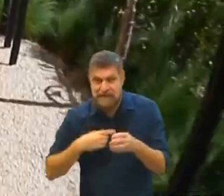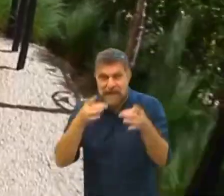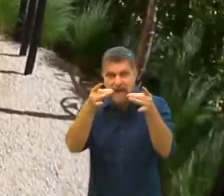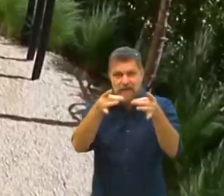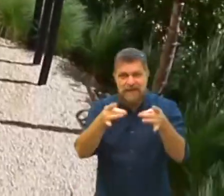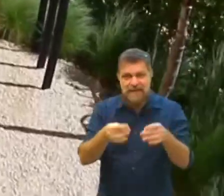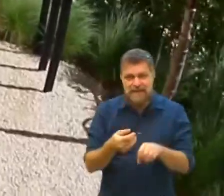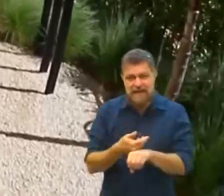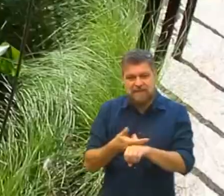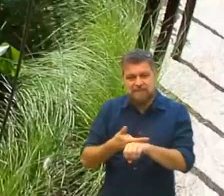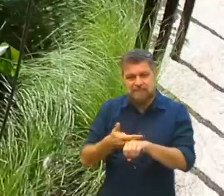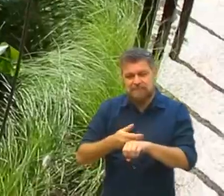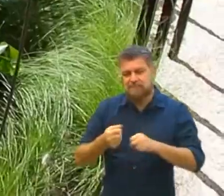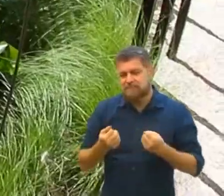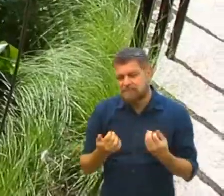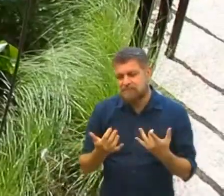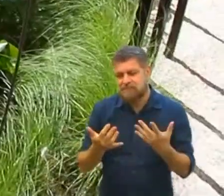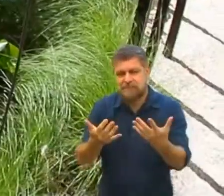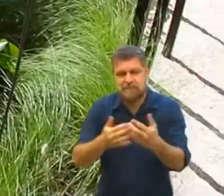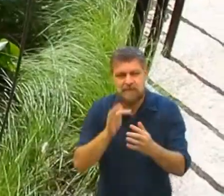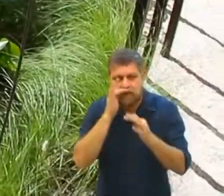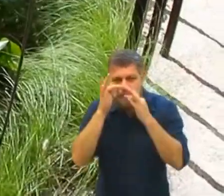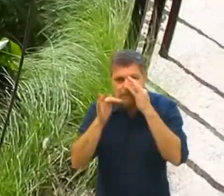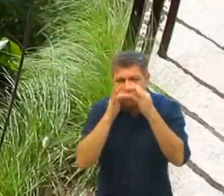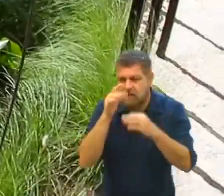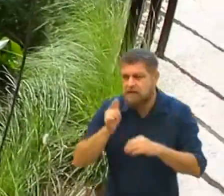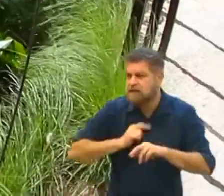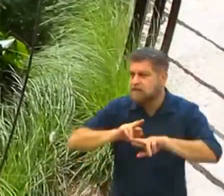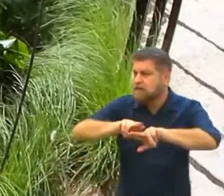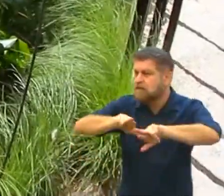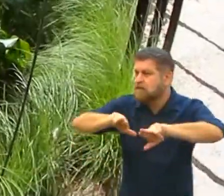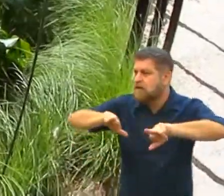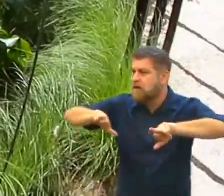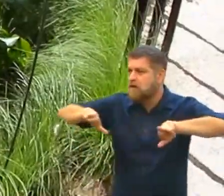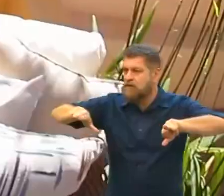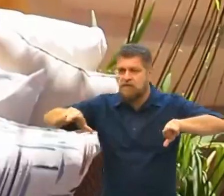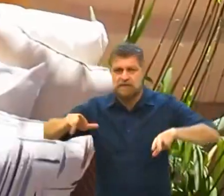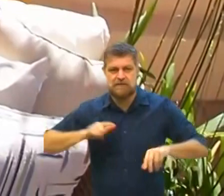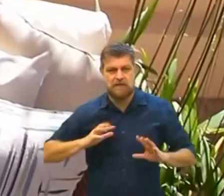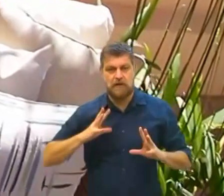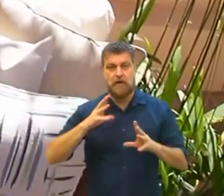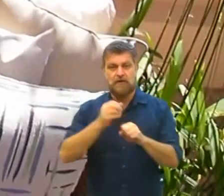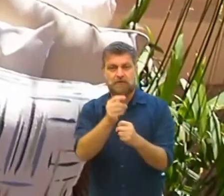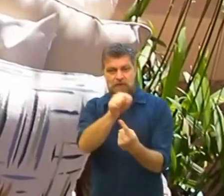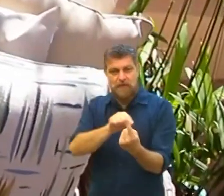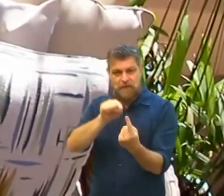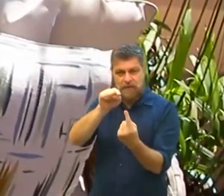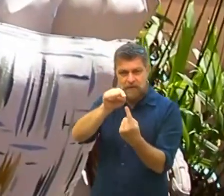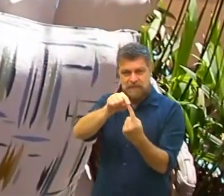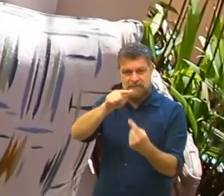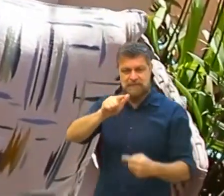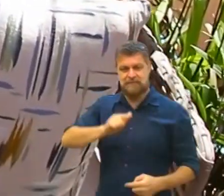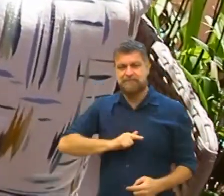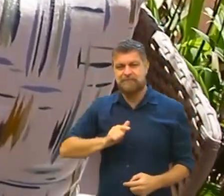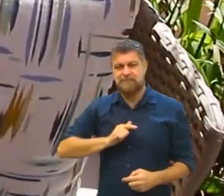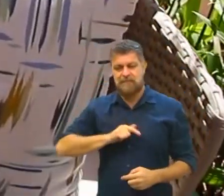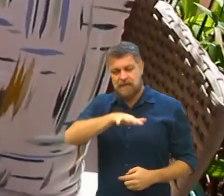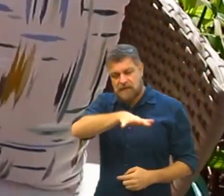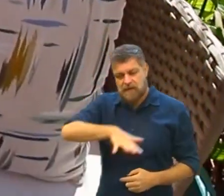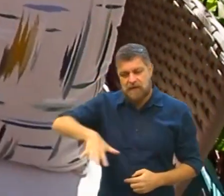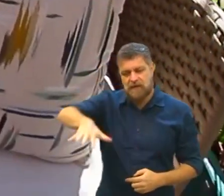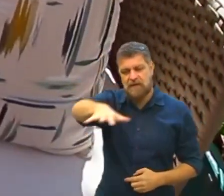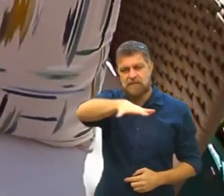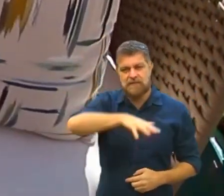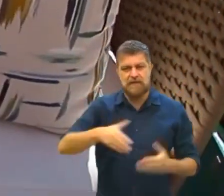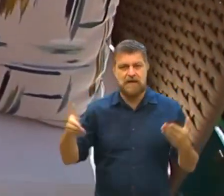detalhes desse jardim. Para onde você olhar, tem uma coisa diferente. Tudo com o objetivo de transformar